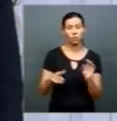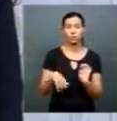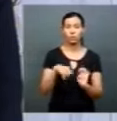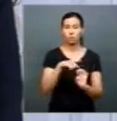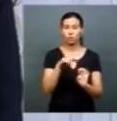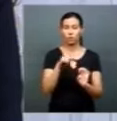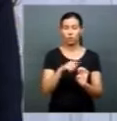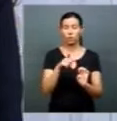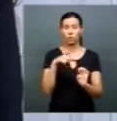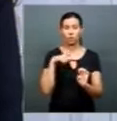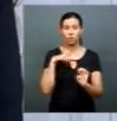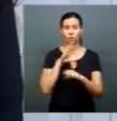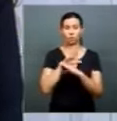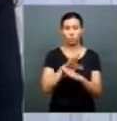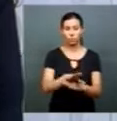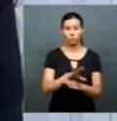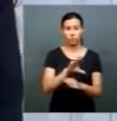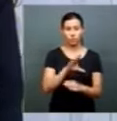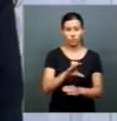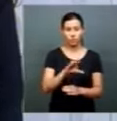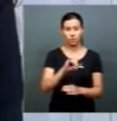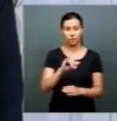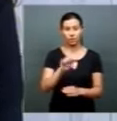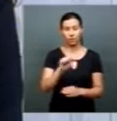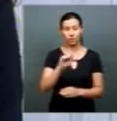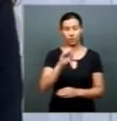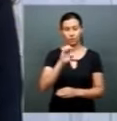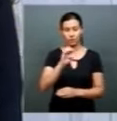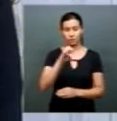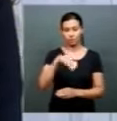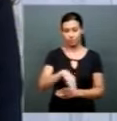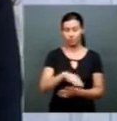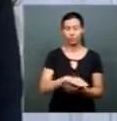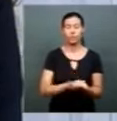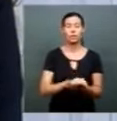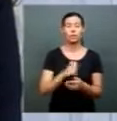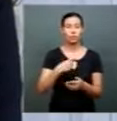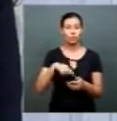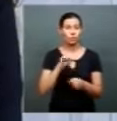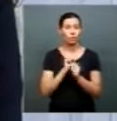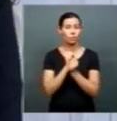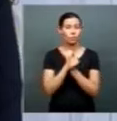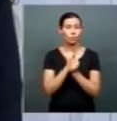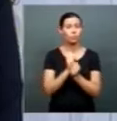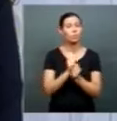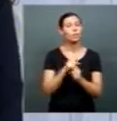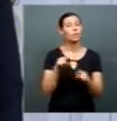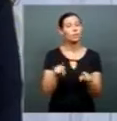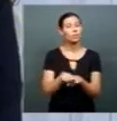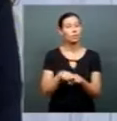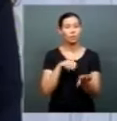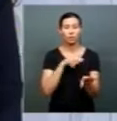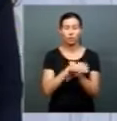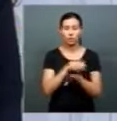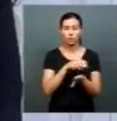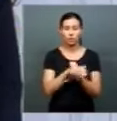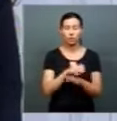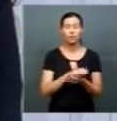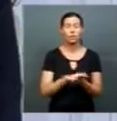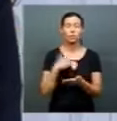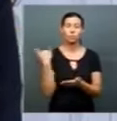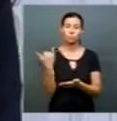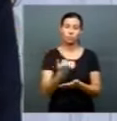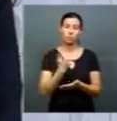suporte do CIEM, a gente vai acompanhar o desenvolvimento desse negócio, trabalhar também no foco da capacitação do empreendedor, que a gente acha que é